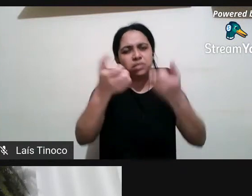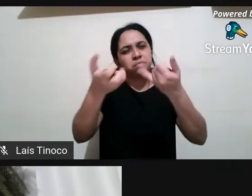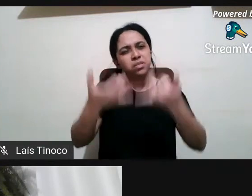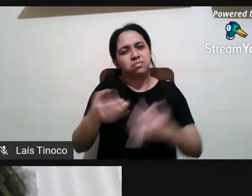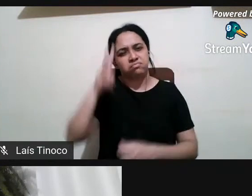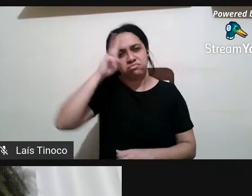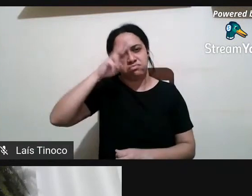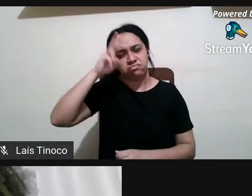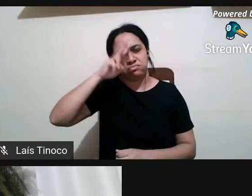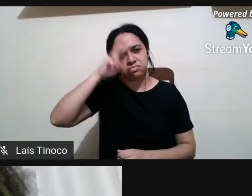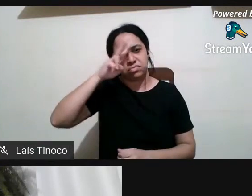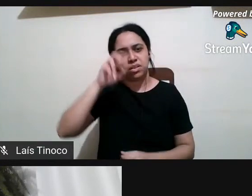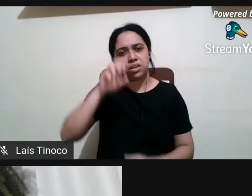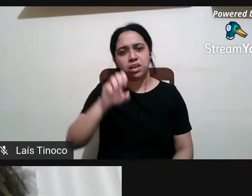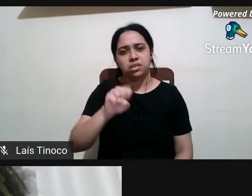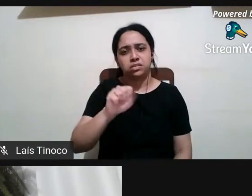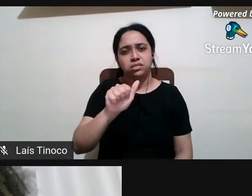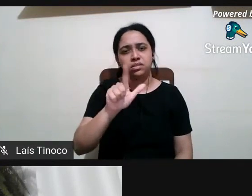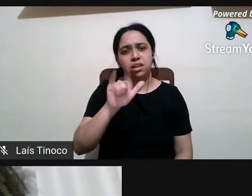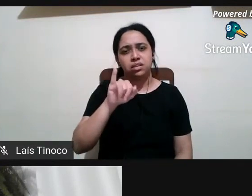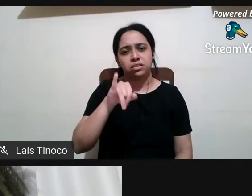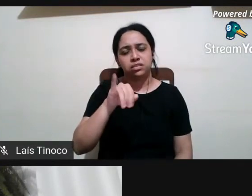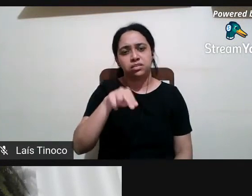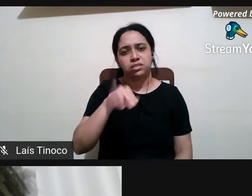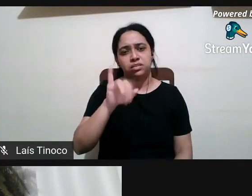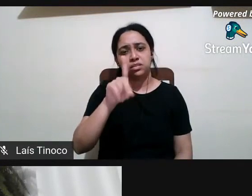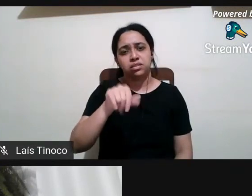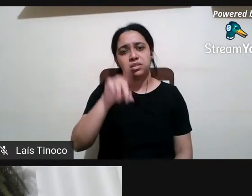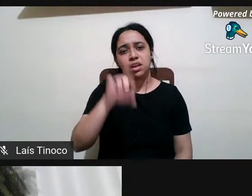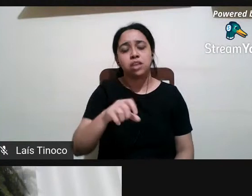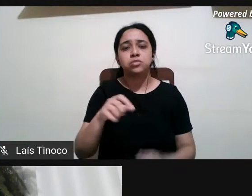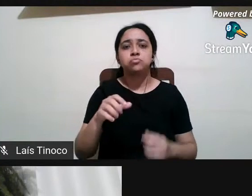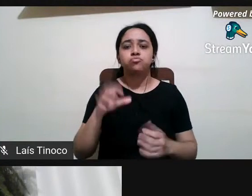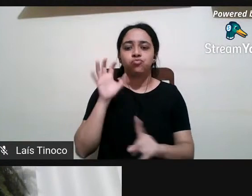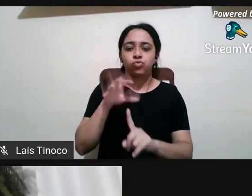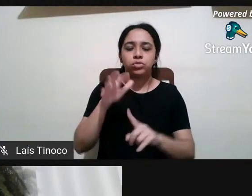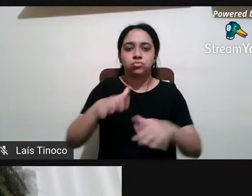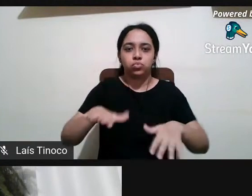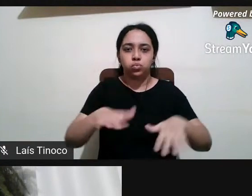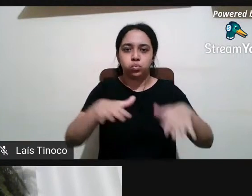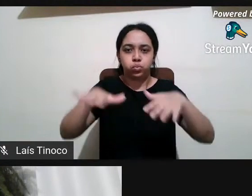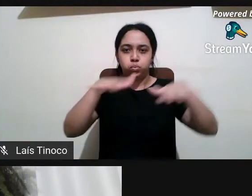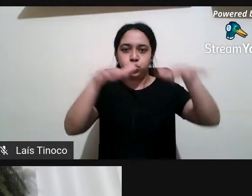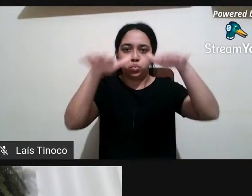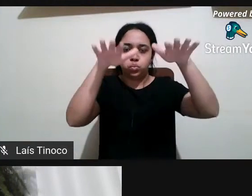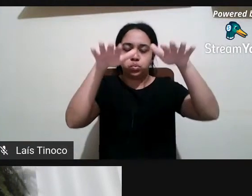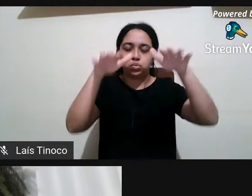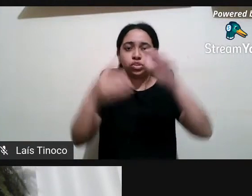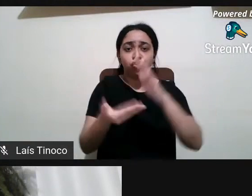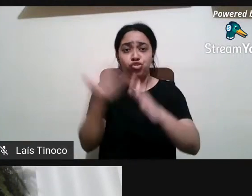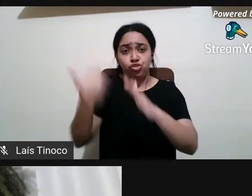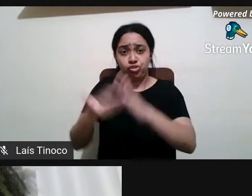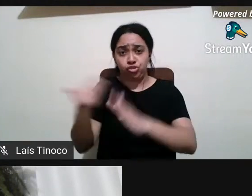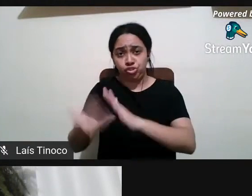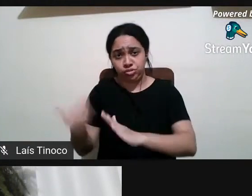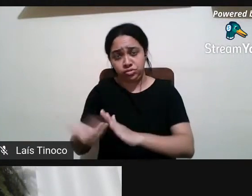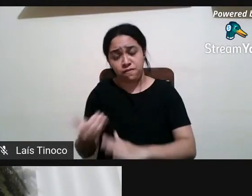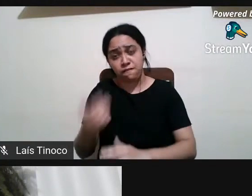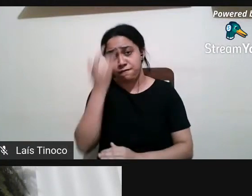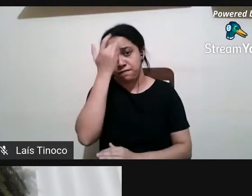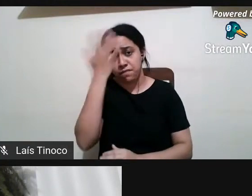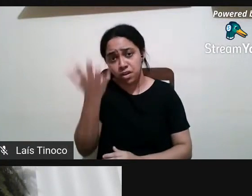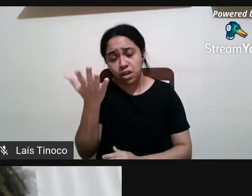facilita a flutuabilidade, então você consegue extrair de maneira mais eficiente. Então tem protocolo que só utiliza digestão,